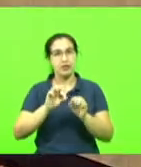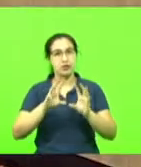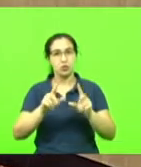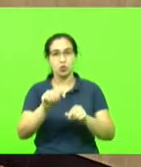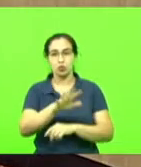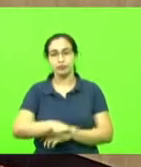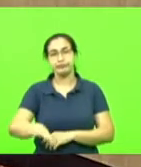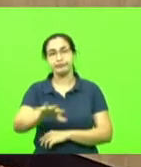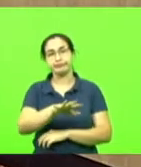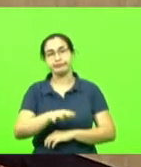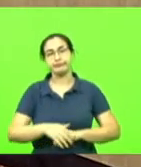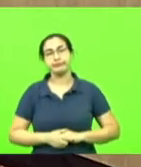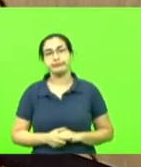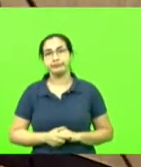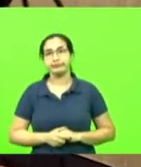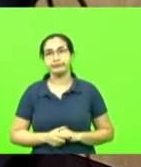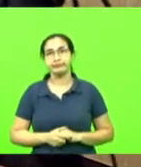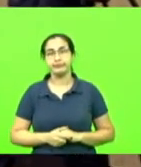comunidade.